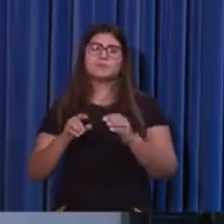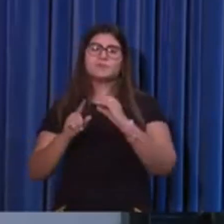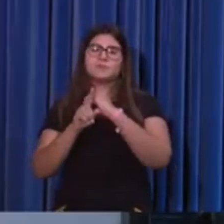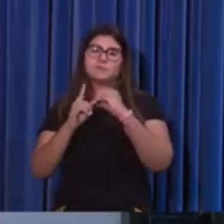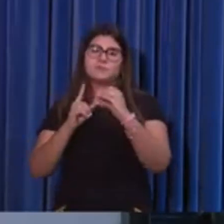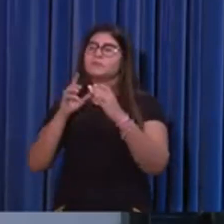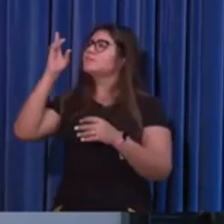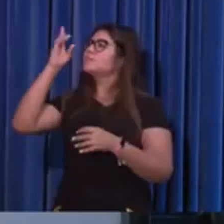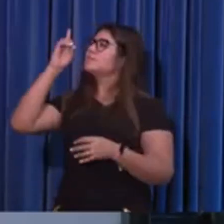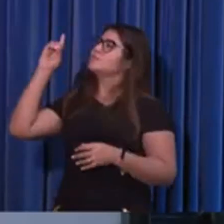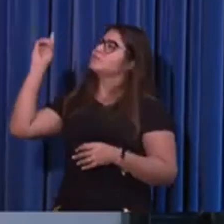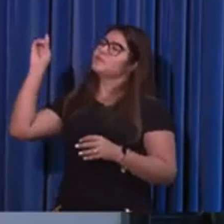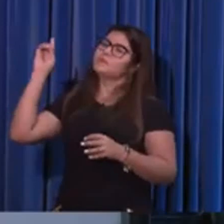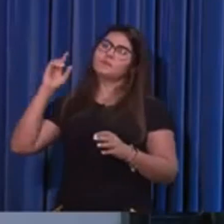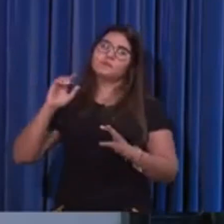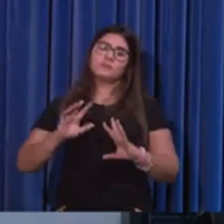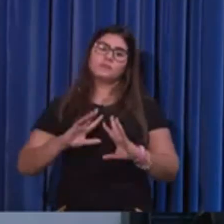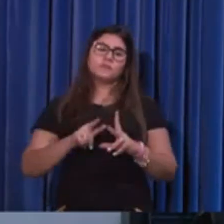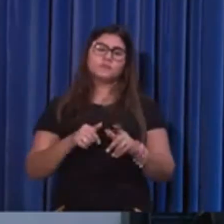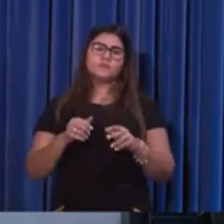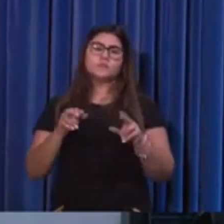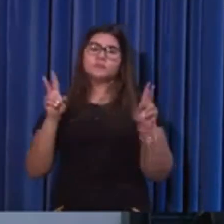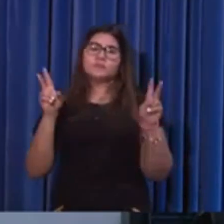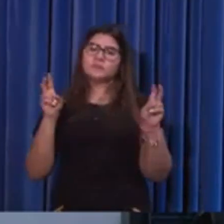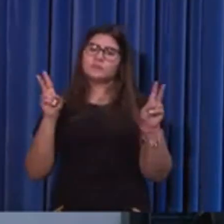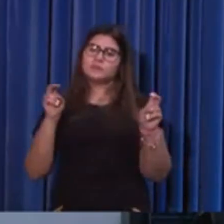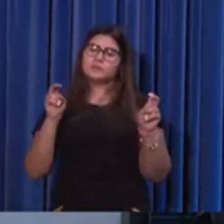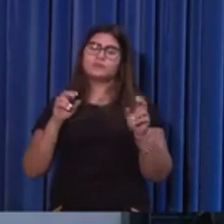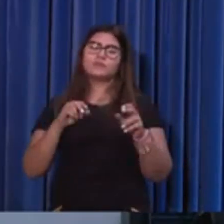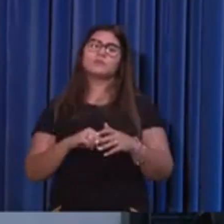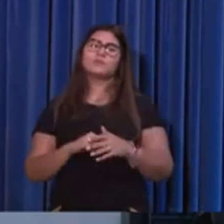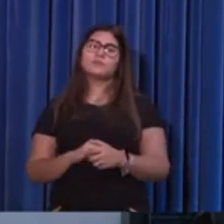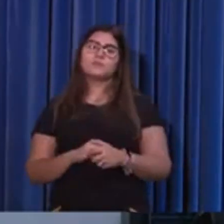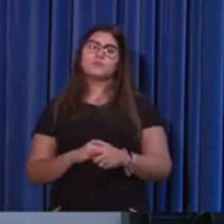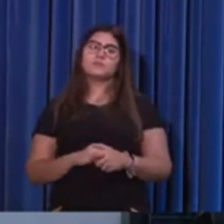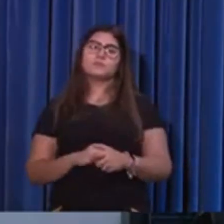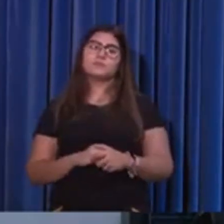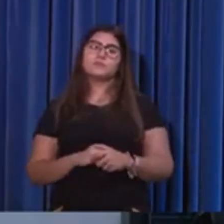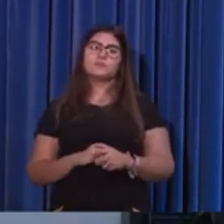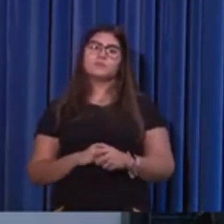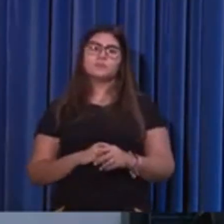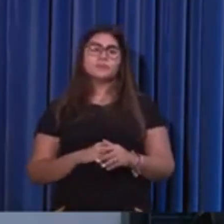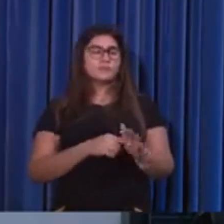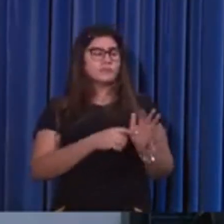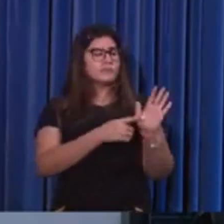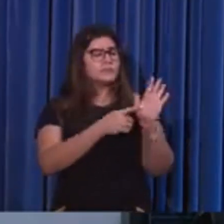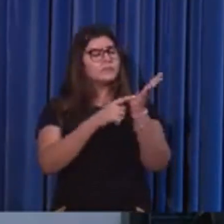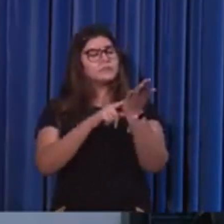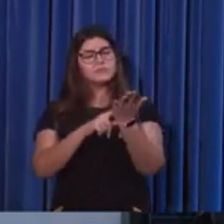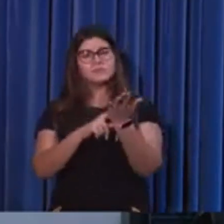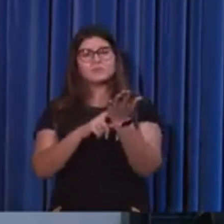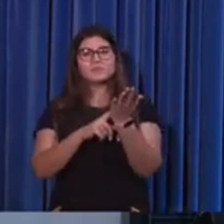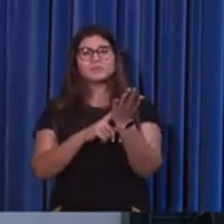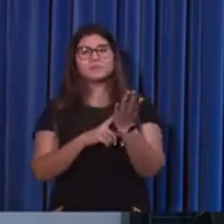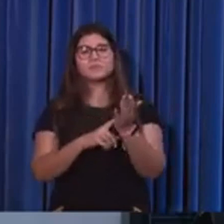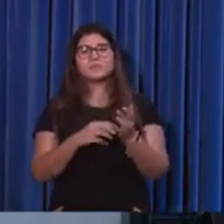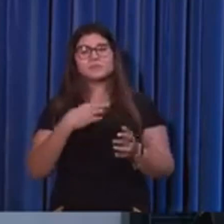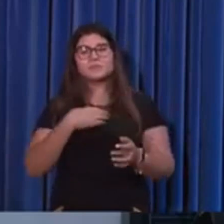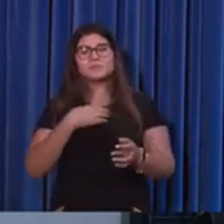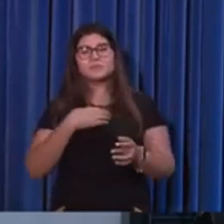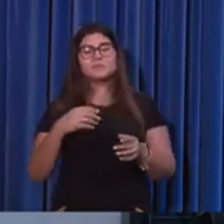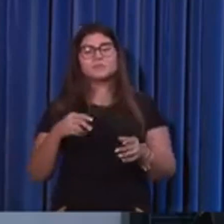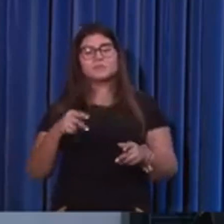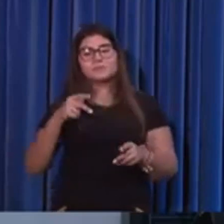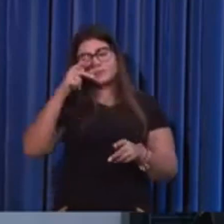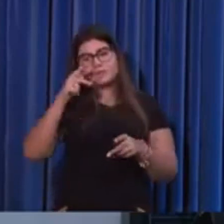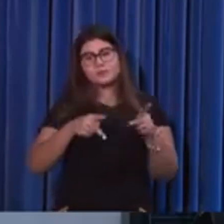Todos os assuntos, todos os temas aqui em Malaquias referem-se à maneira que o povo precisa